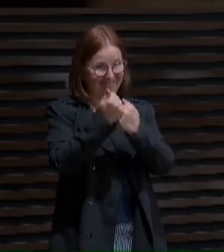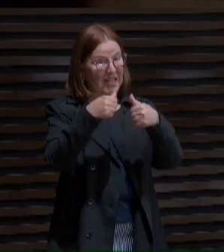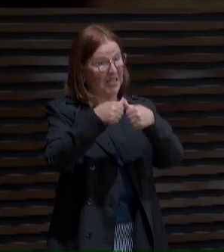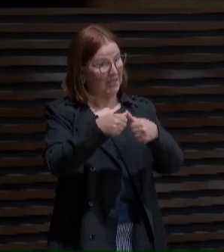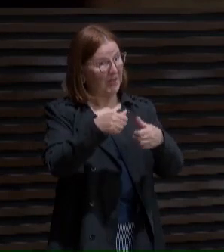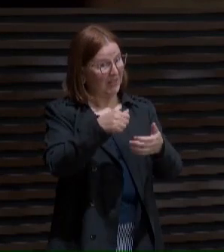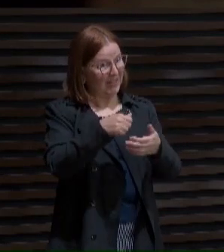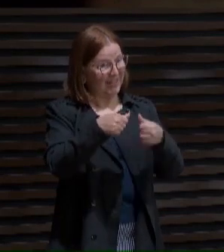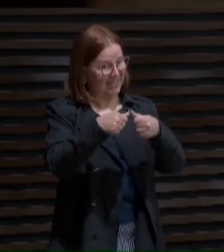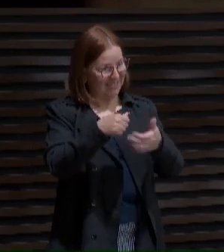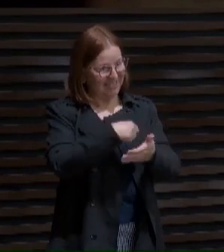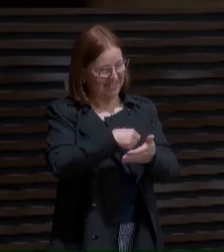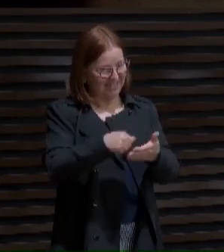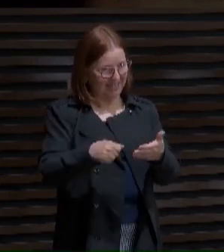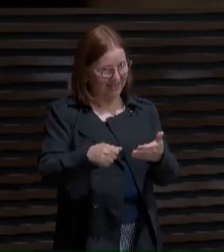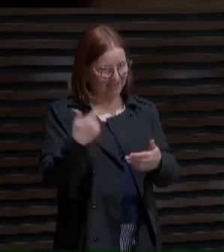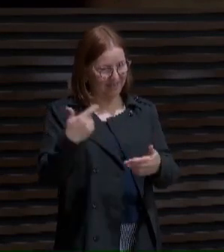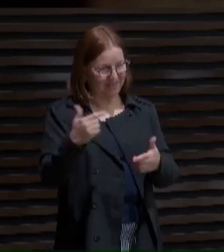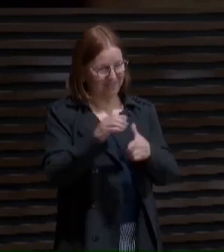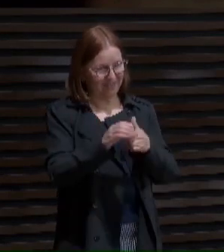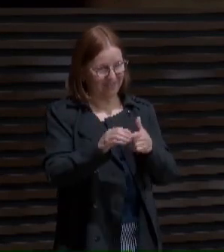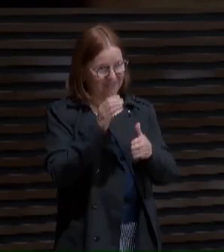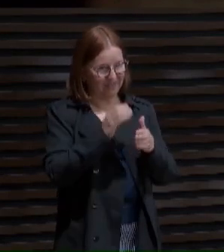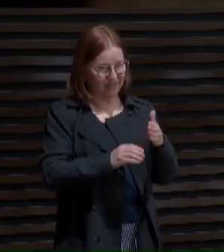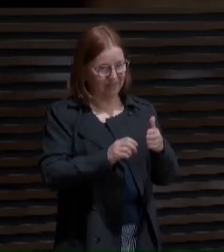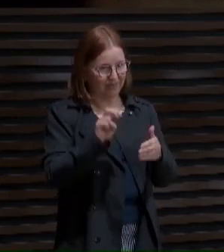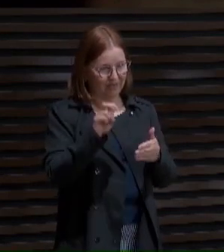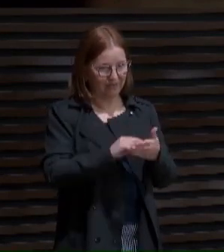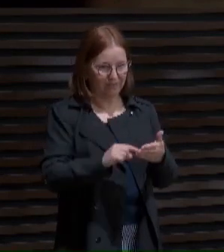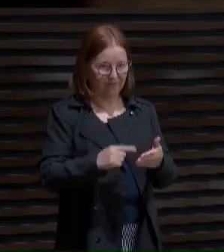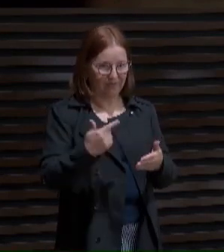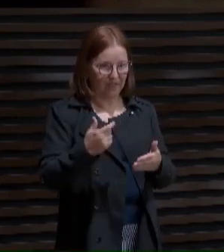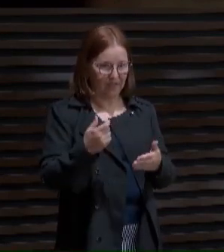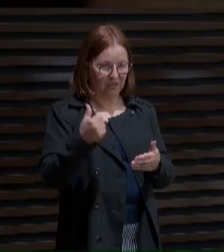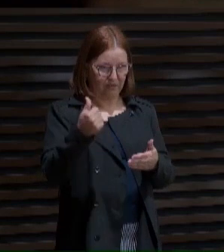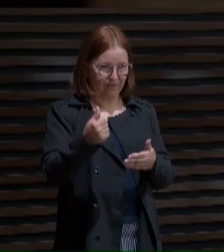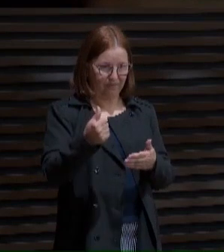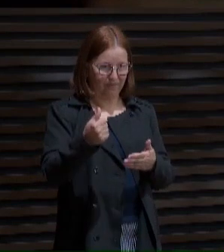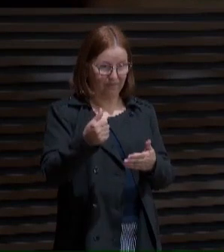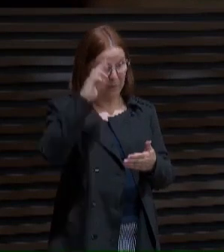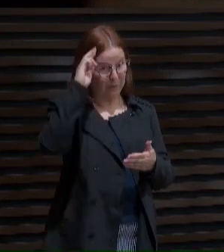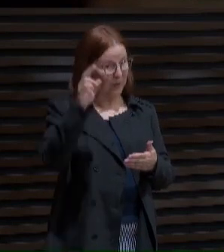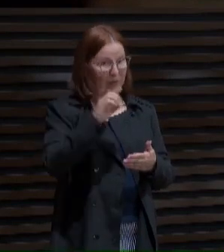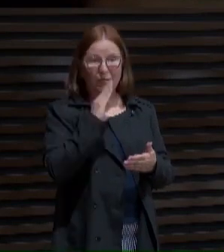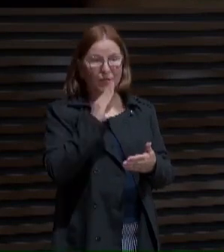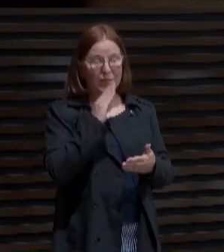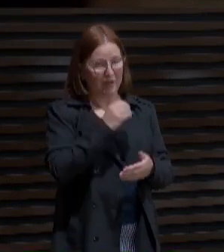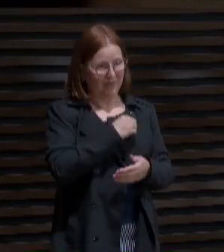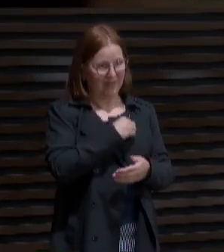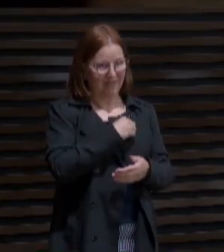escrito aqui em 2 Coríntios 5:21. Aquele que não conheceu